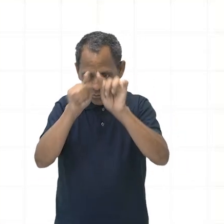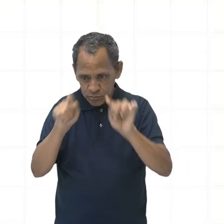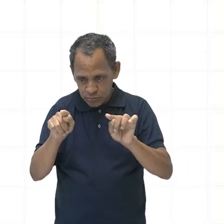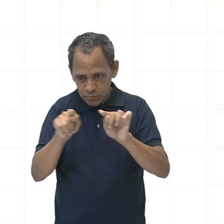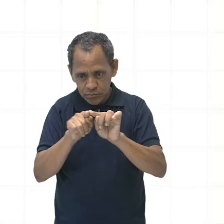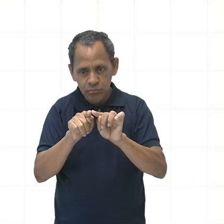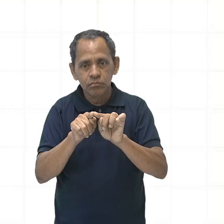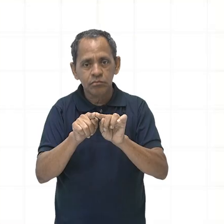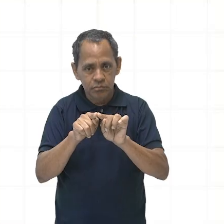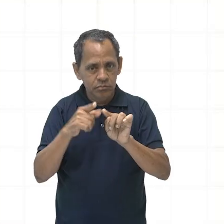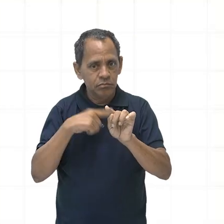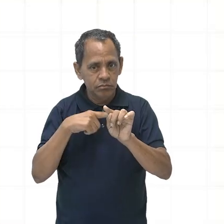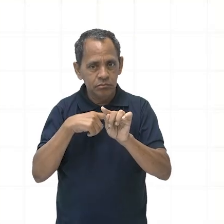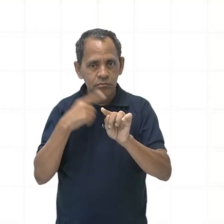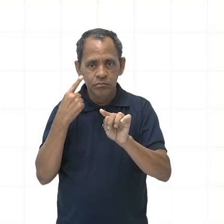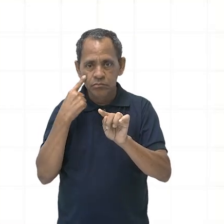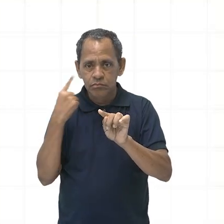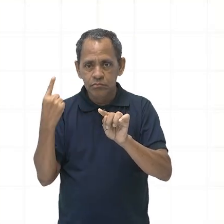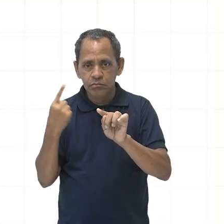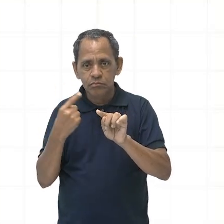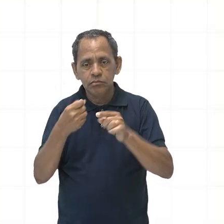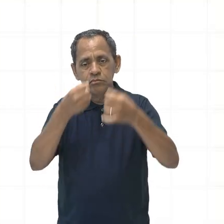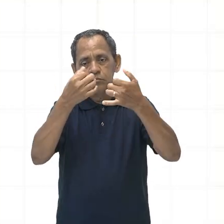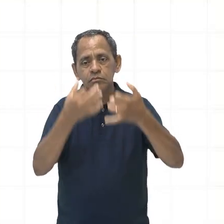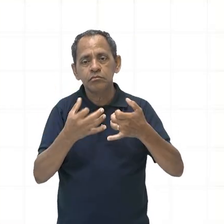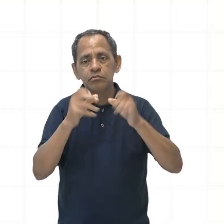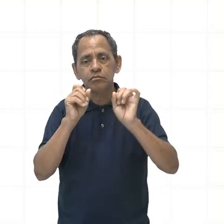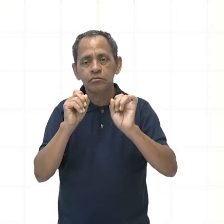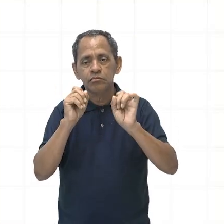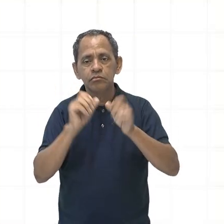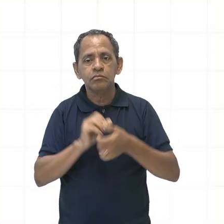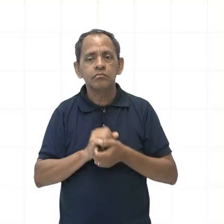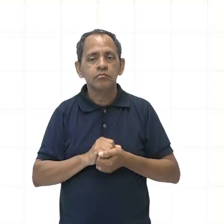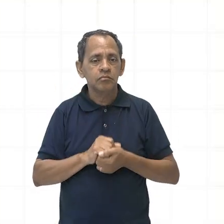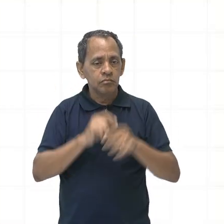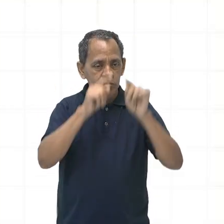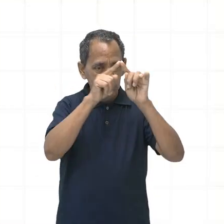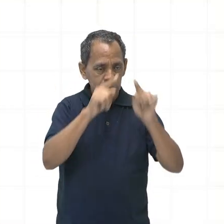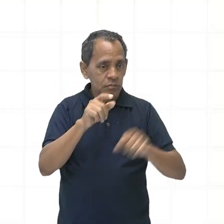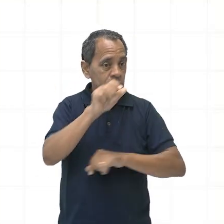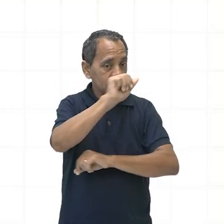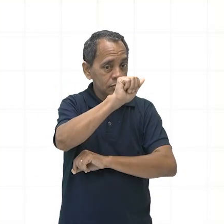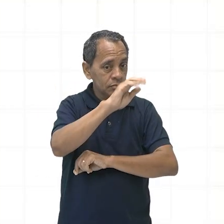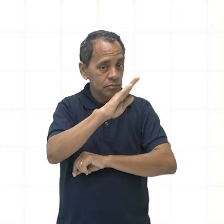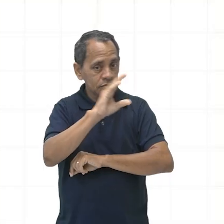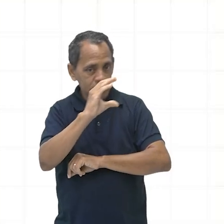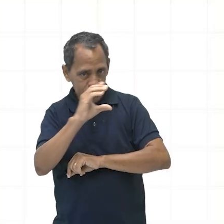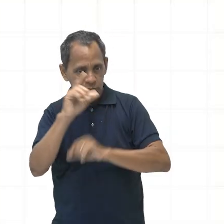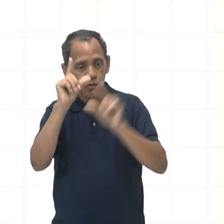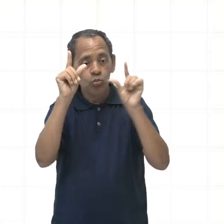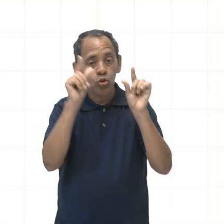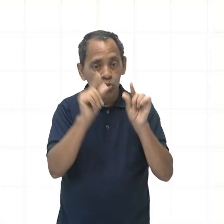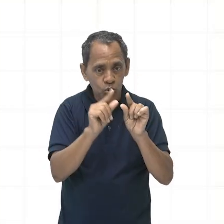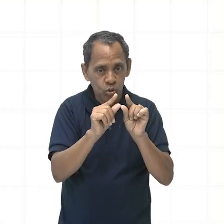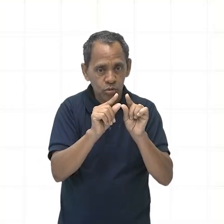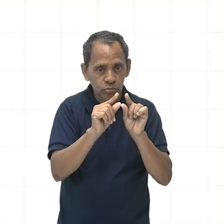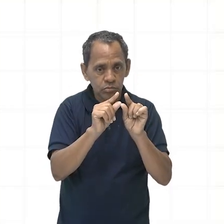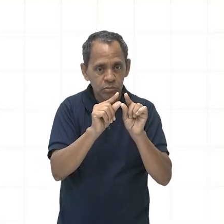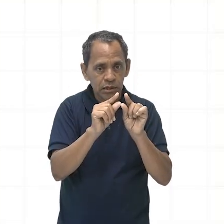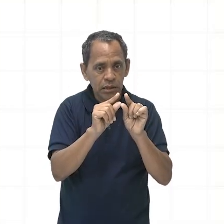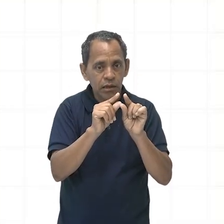e aí a gente tem aqui dizendo o seguinte: o triângulo ABC é o triângulo menor, ele vai